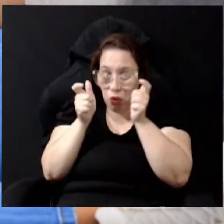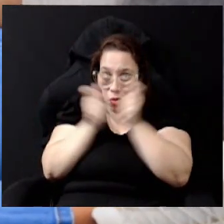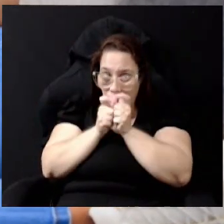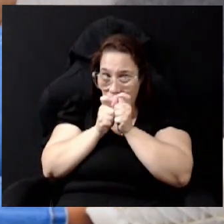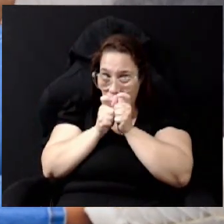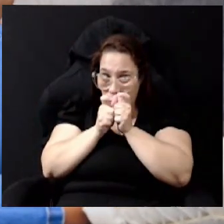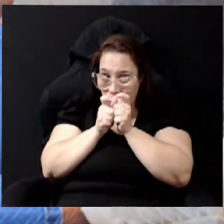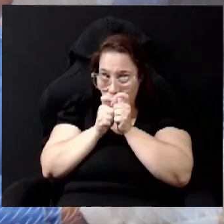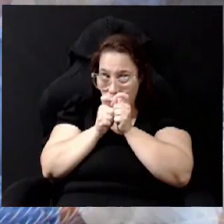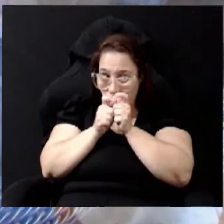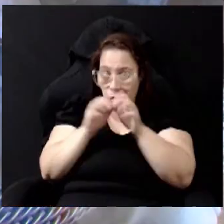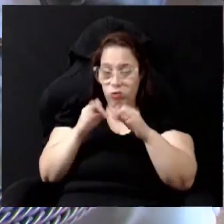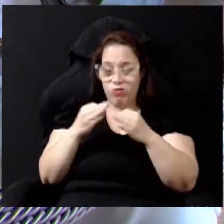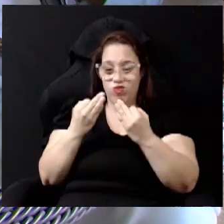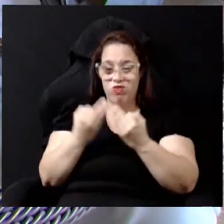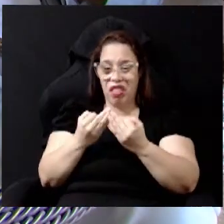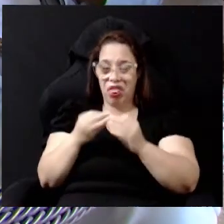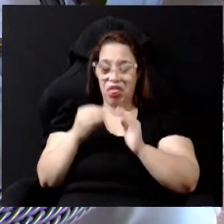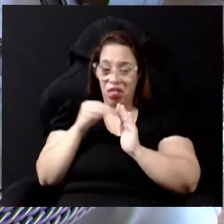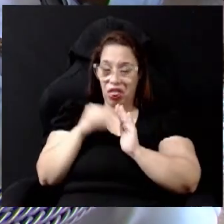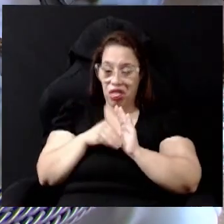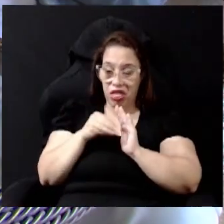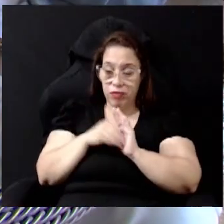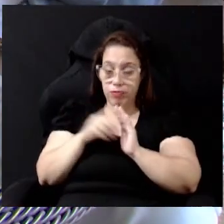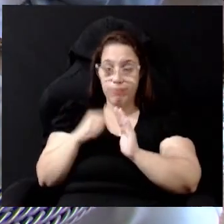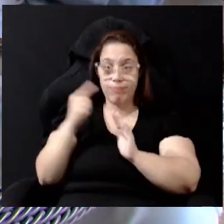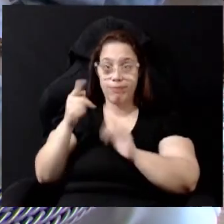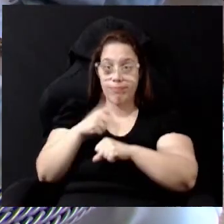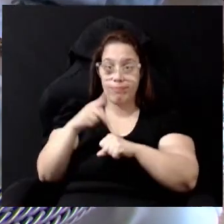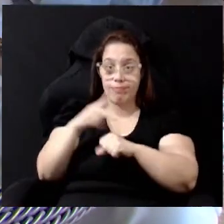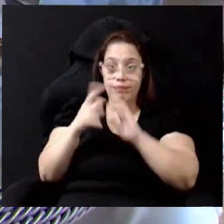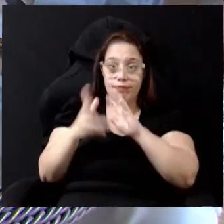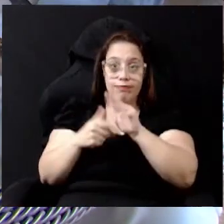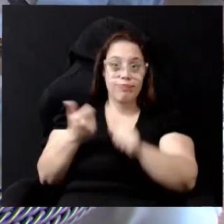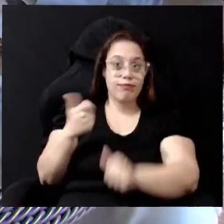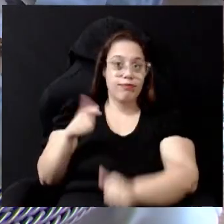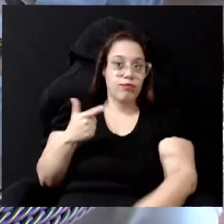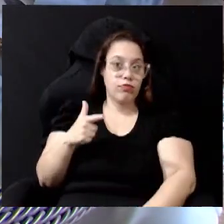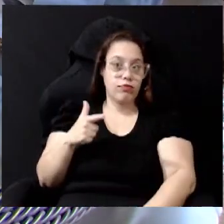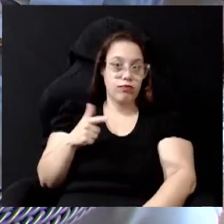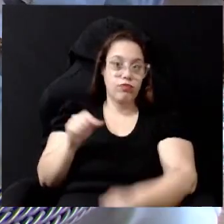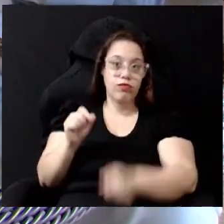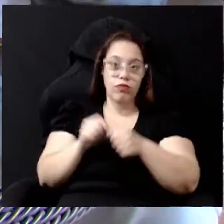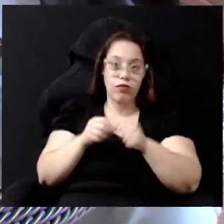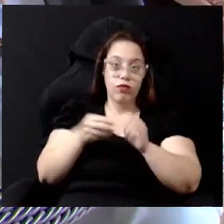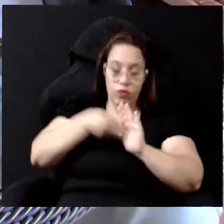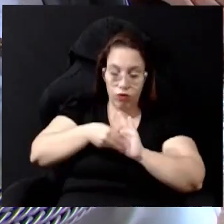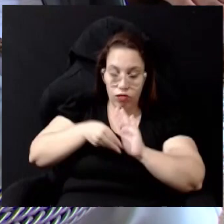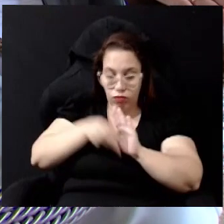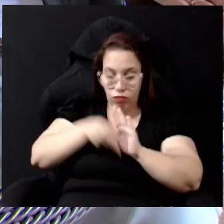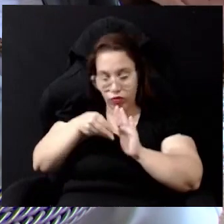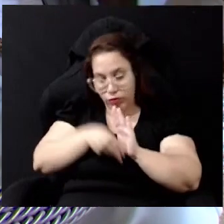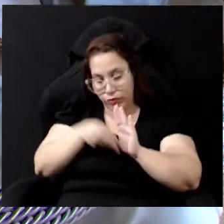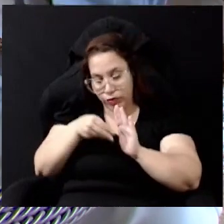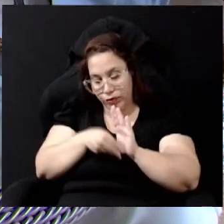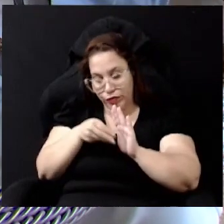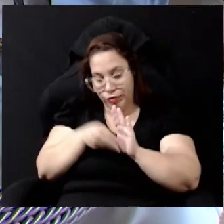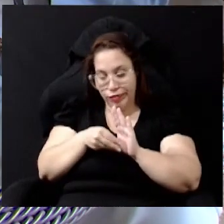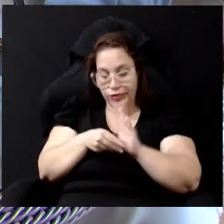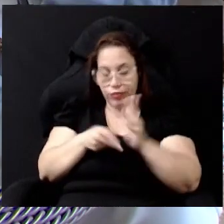é muito baixa em relação a outros países do mundo, então as pessoas não têm o hábito de fazer essa economia, por conta daquilo que eu falei também no